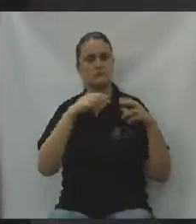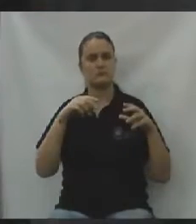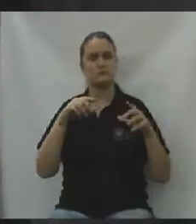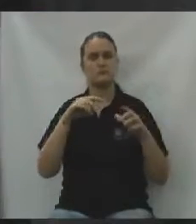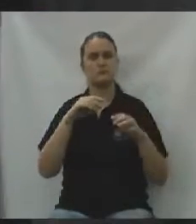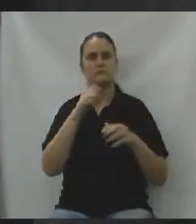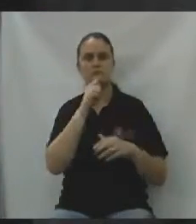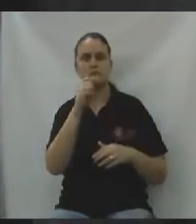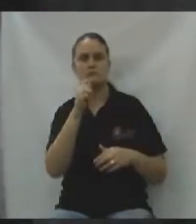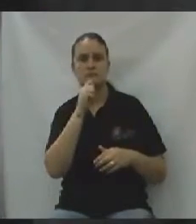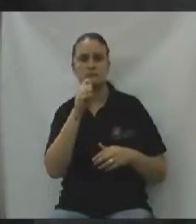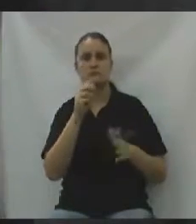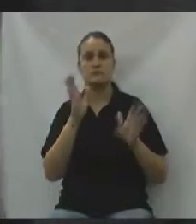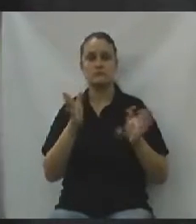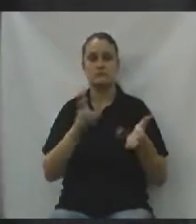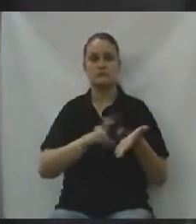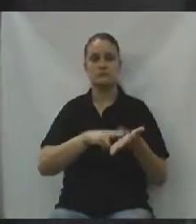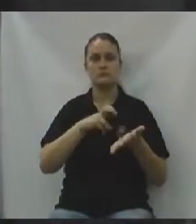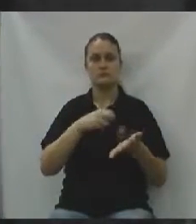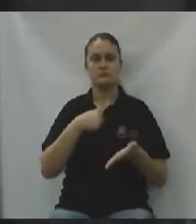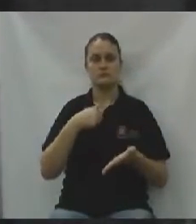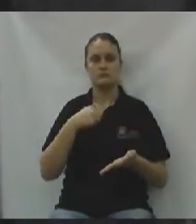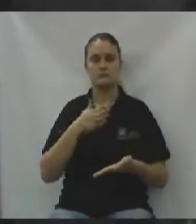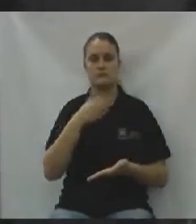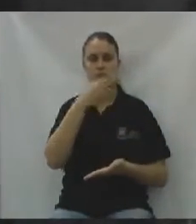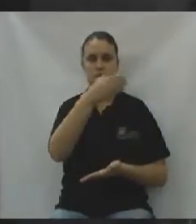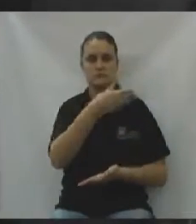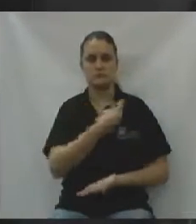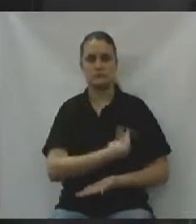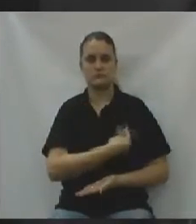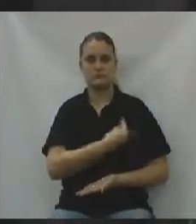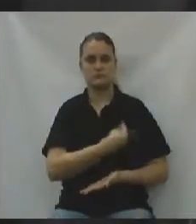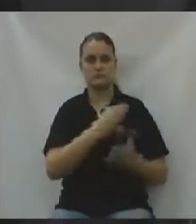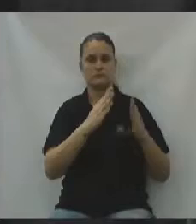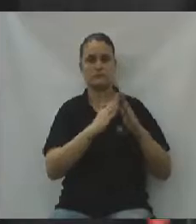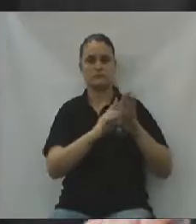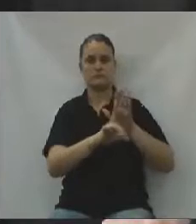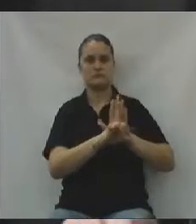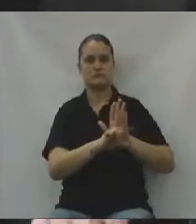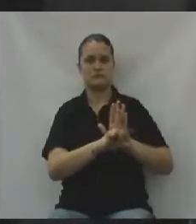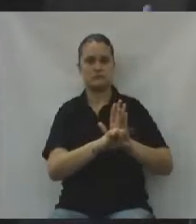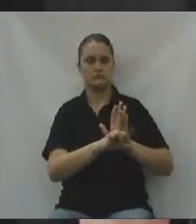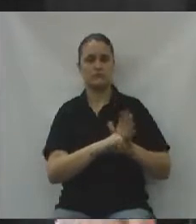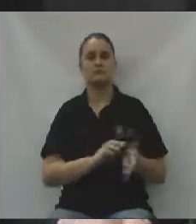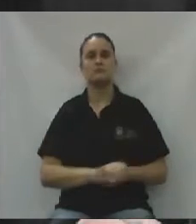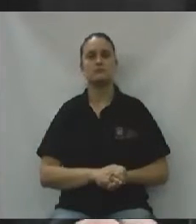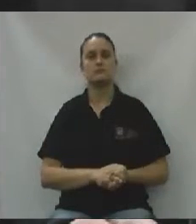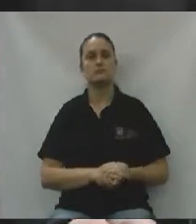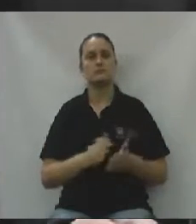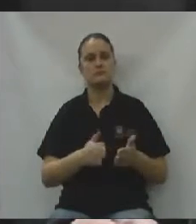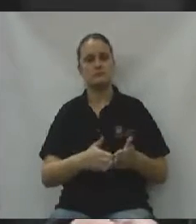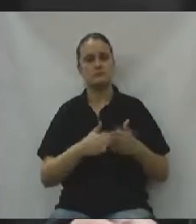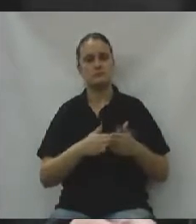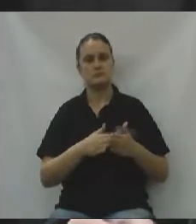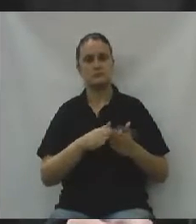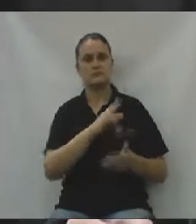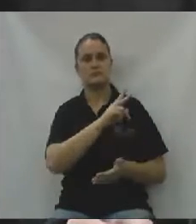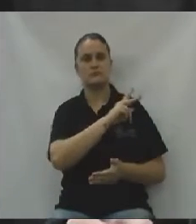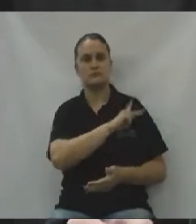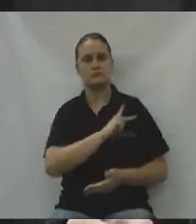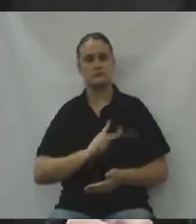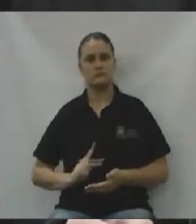manhã de hoje, estive representando o Poder Legislativo, a pedido do senhor